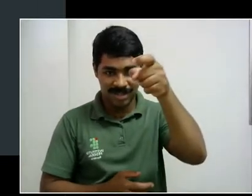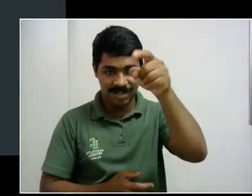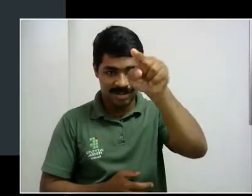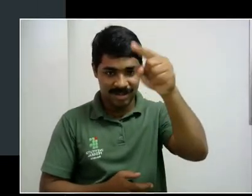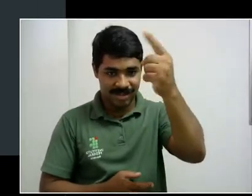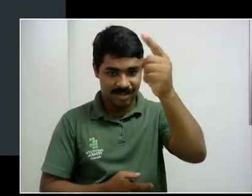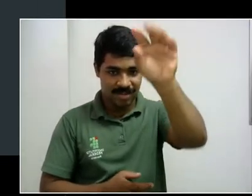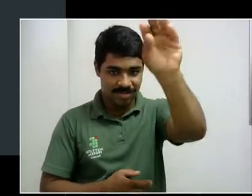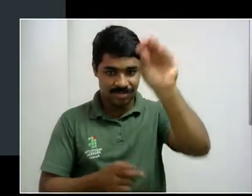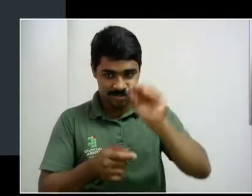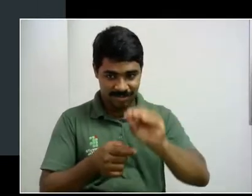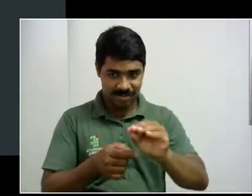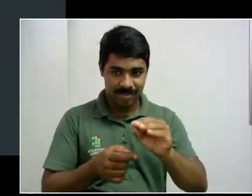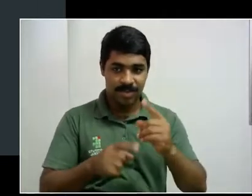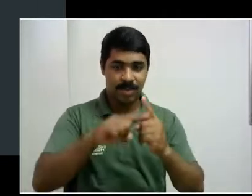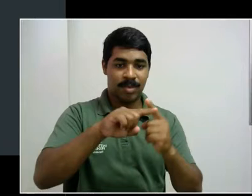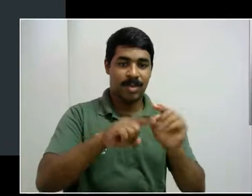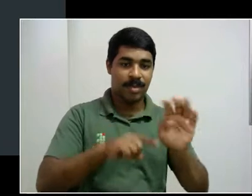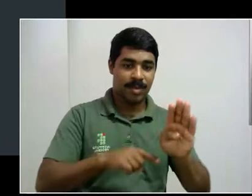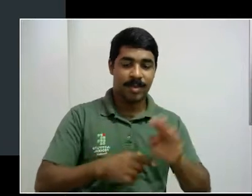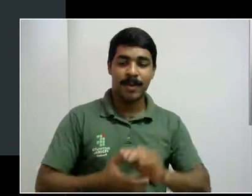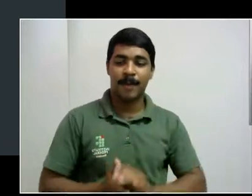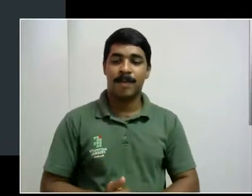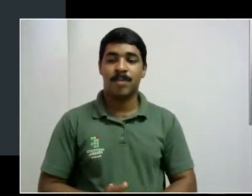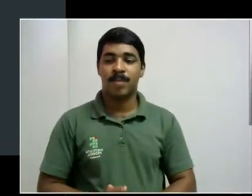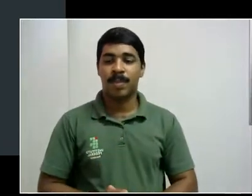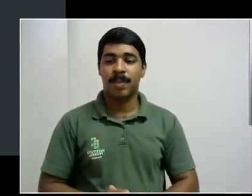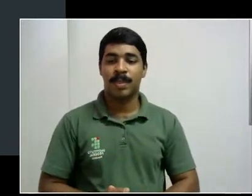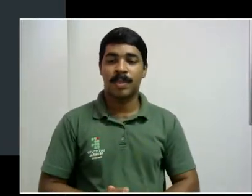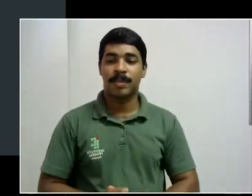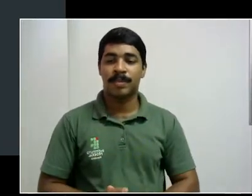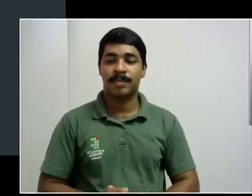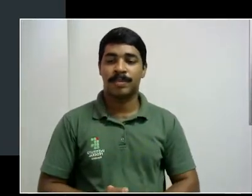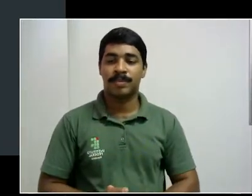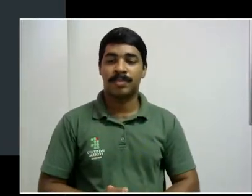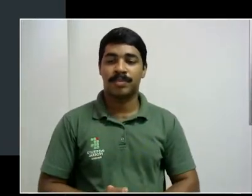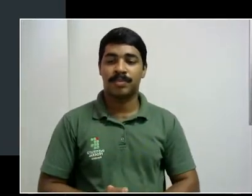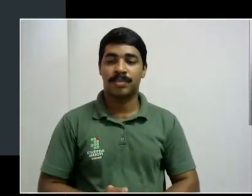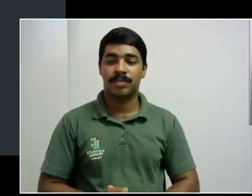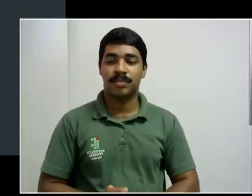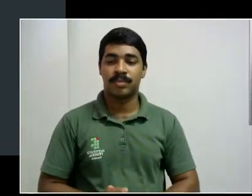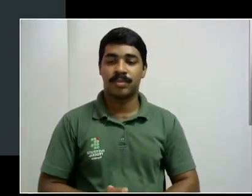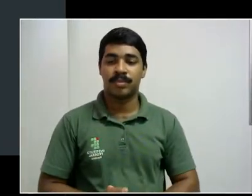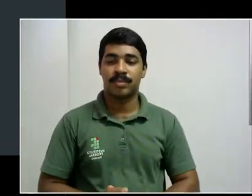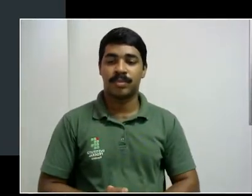Mais o b, então vai ficar 1 é igual a menos 2 mais b.